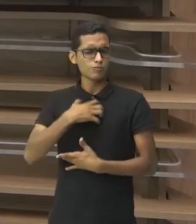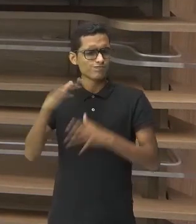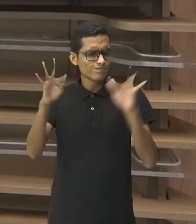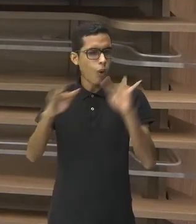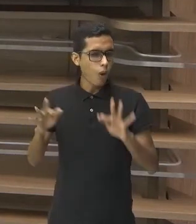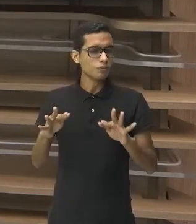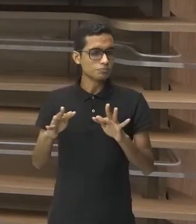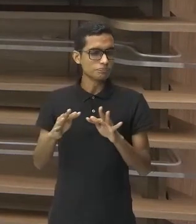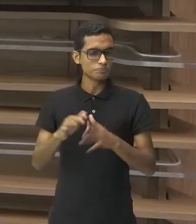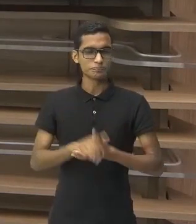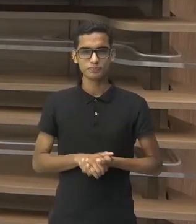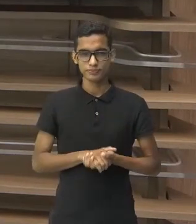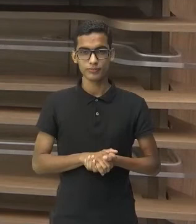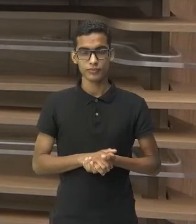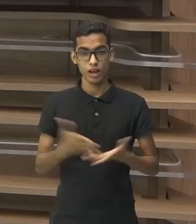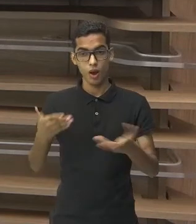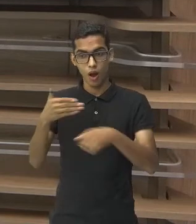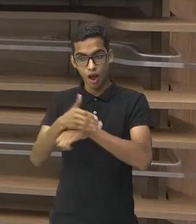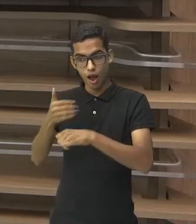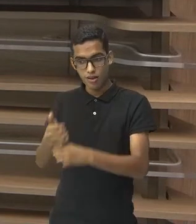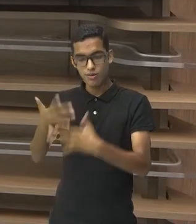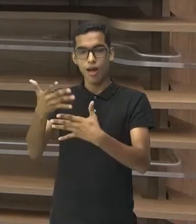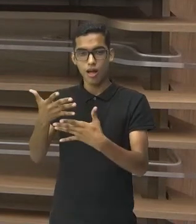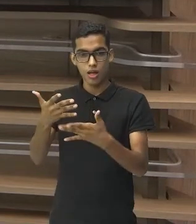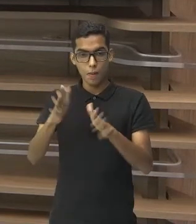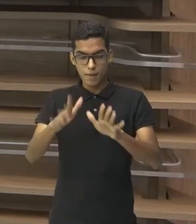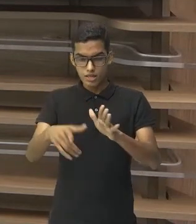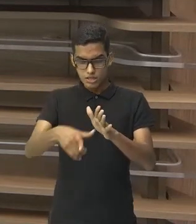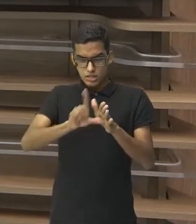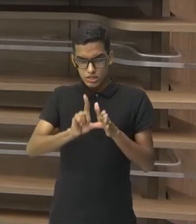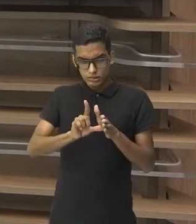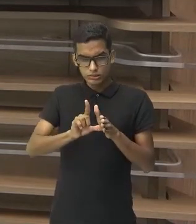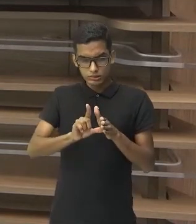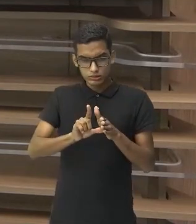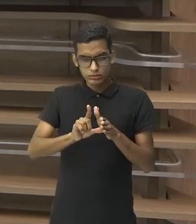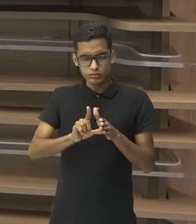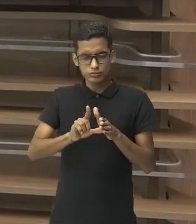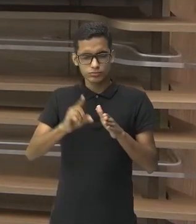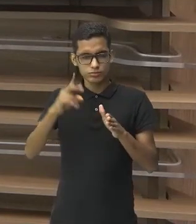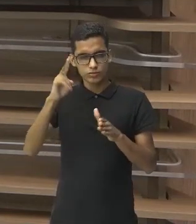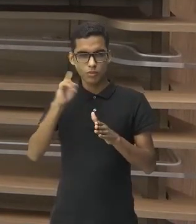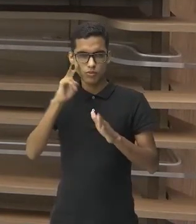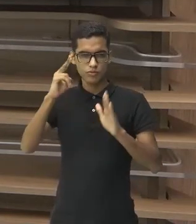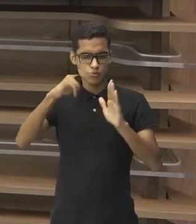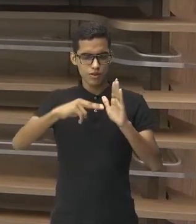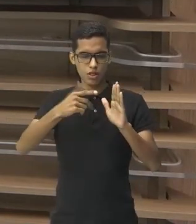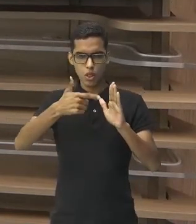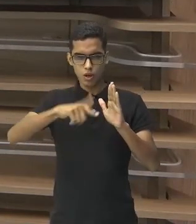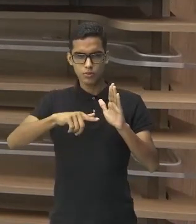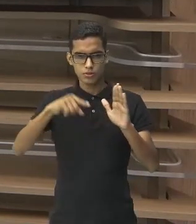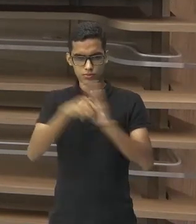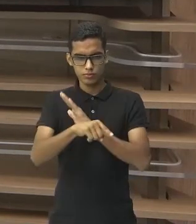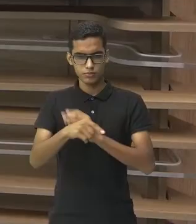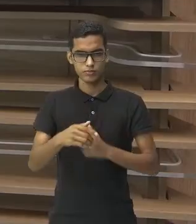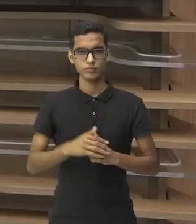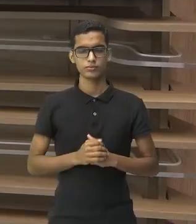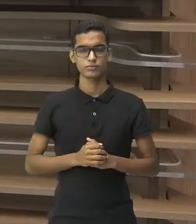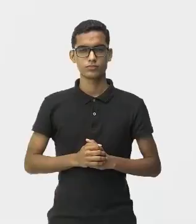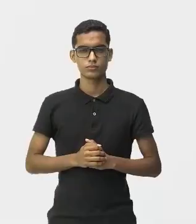feliz. Vamos agora à interatividade, mas antes disso, vamos recapitular as questões que a gente passou antes do intervalo.